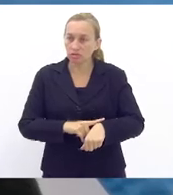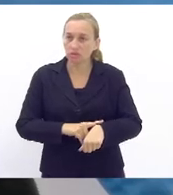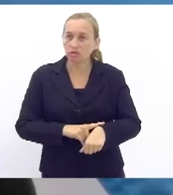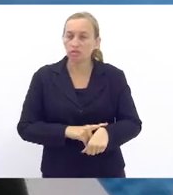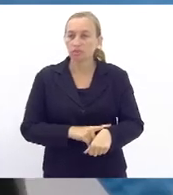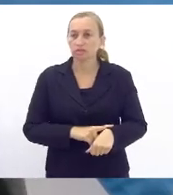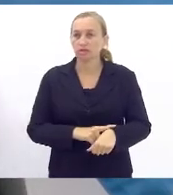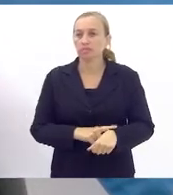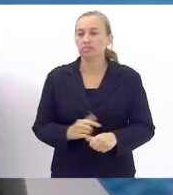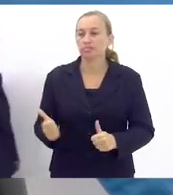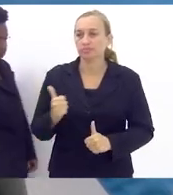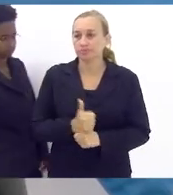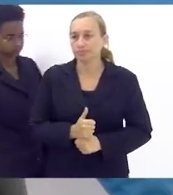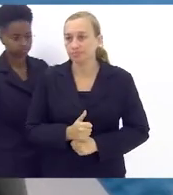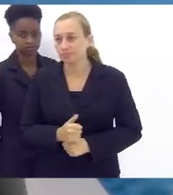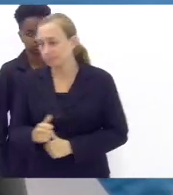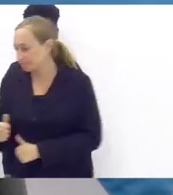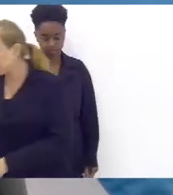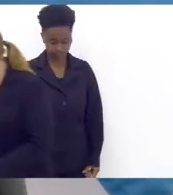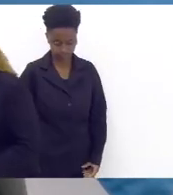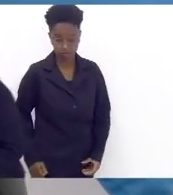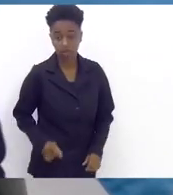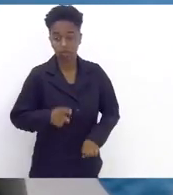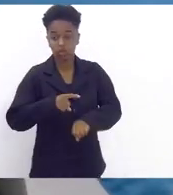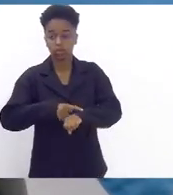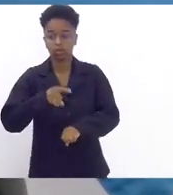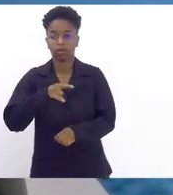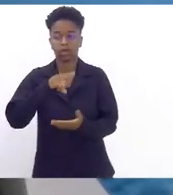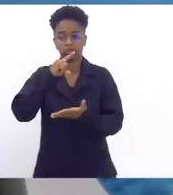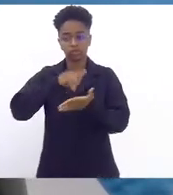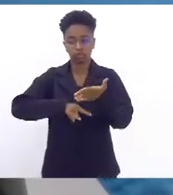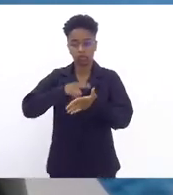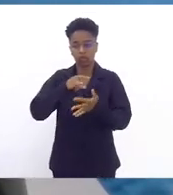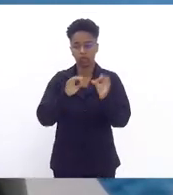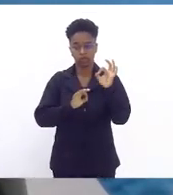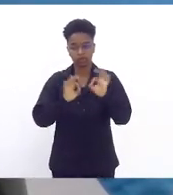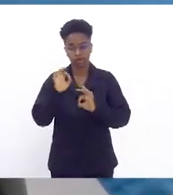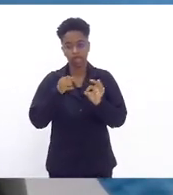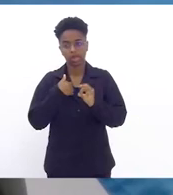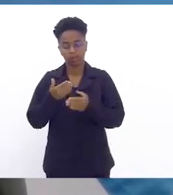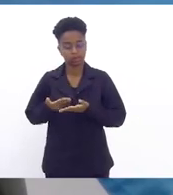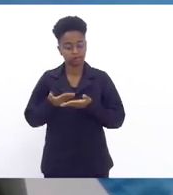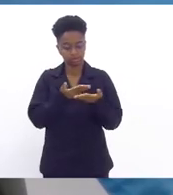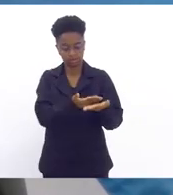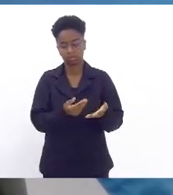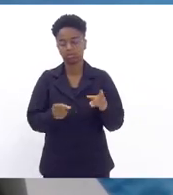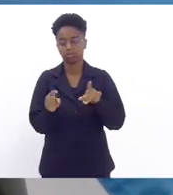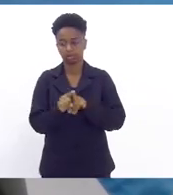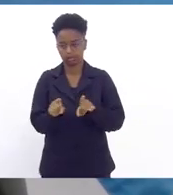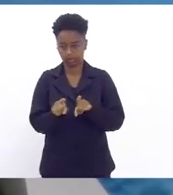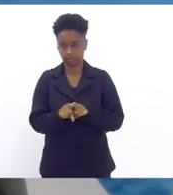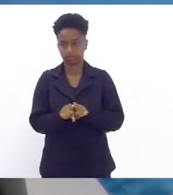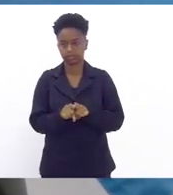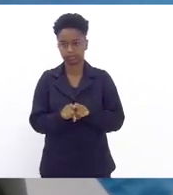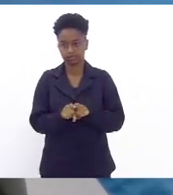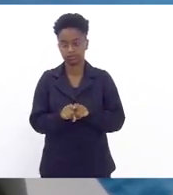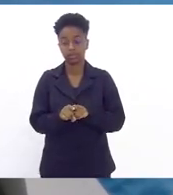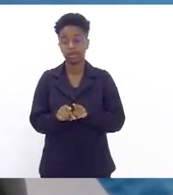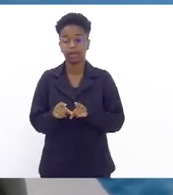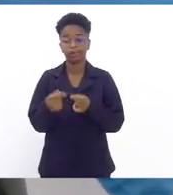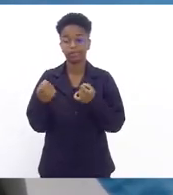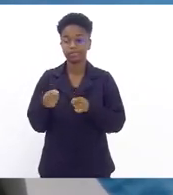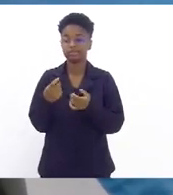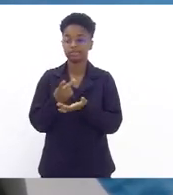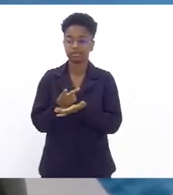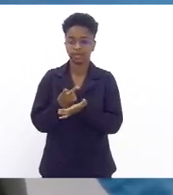alinhando isso junto ao ifan no momento da documentação eu vou caminhar também sempre tem que fazer uma